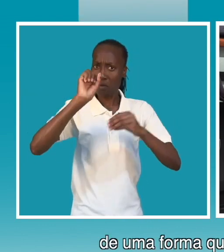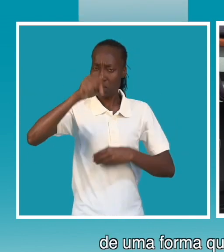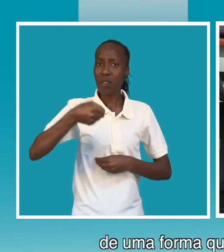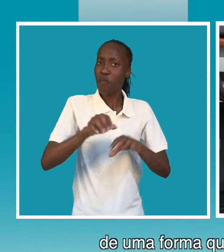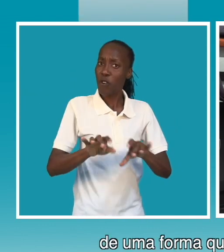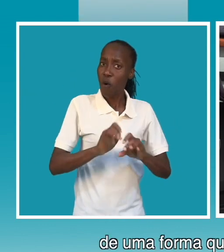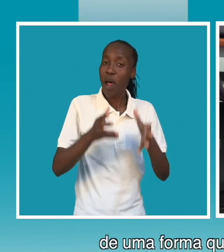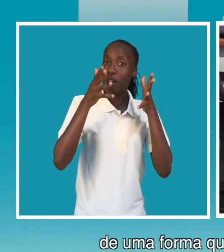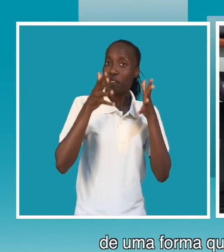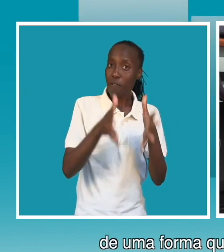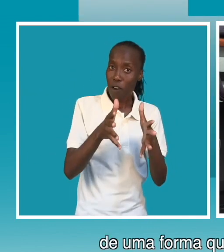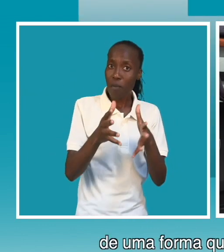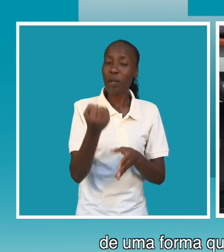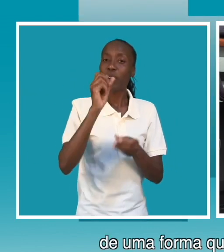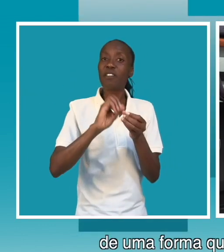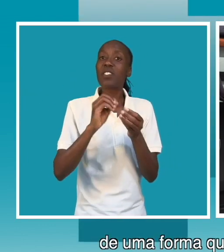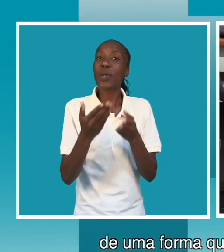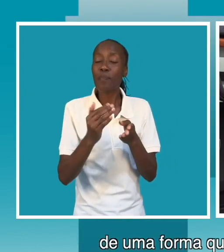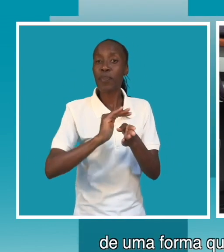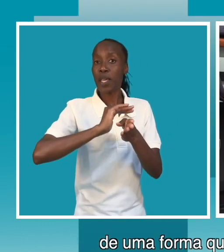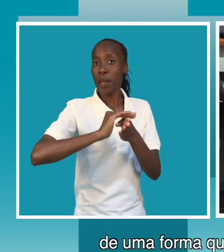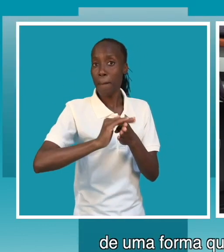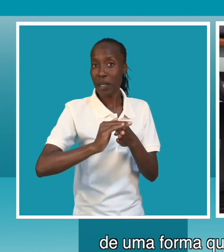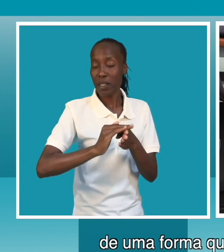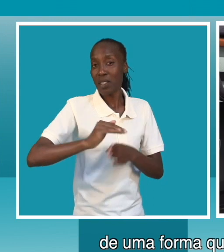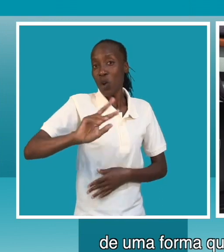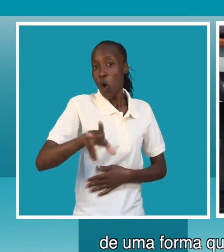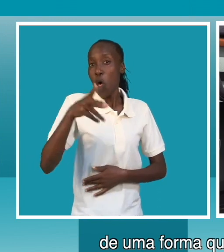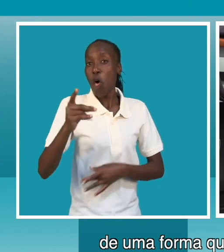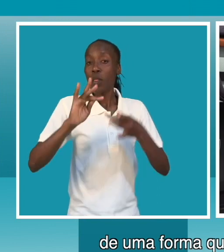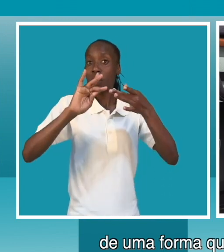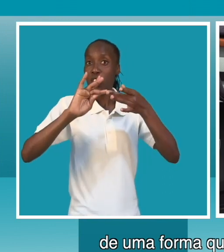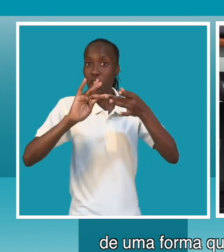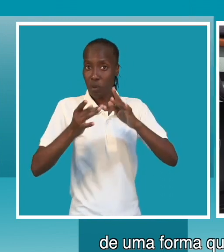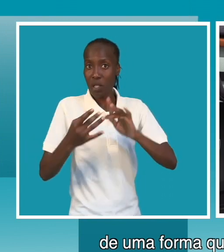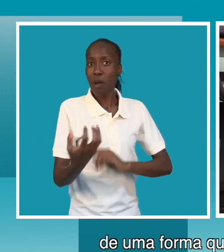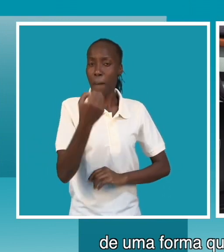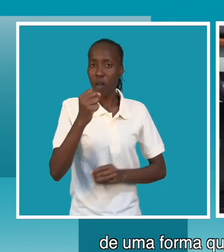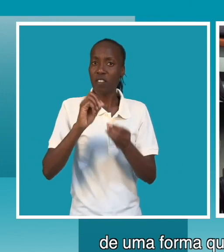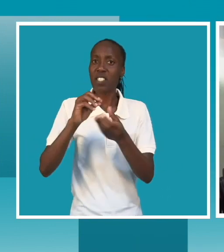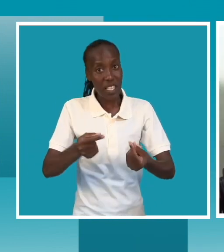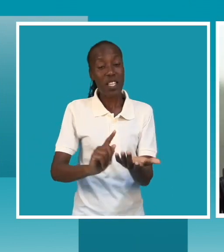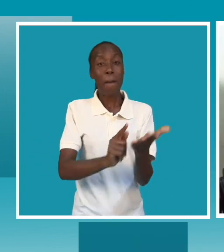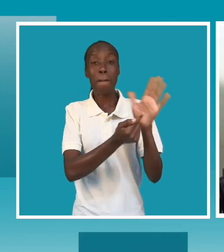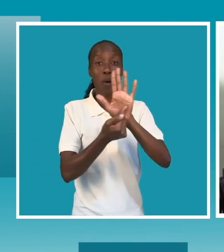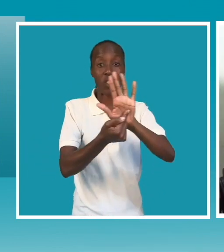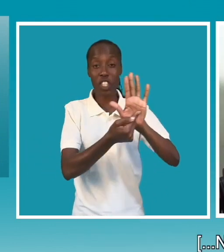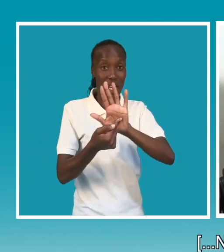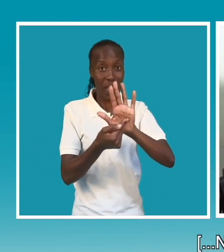forma em que se aplique outros dispositivos, automaticamente ele pode acertar.